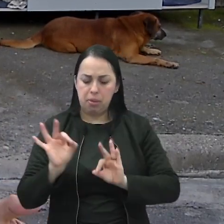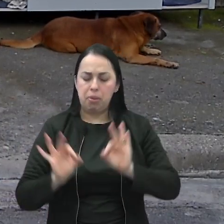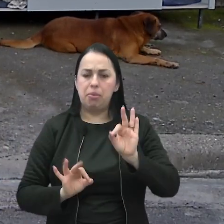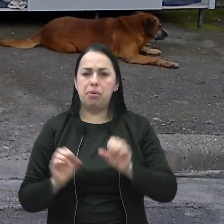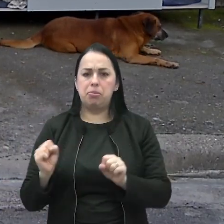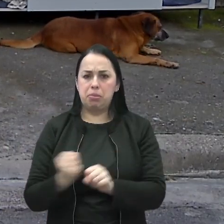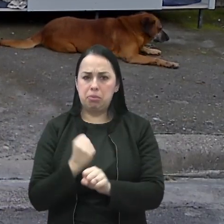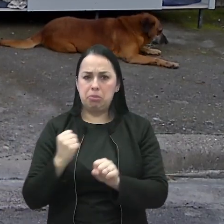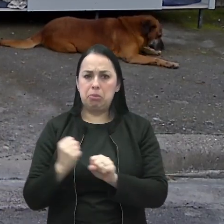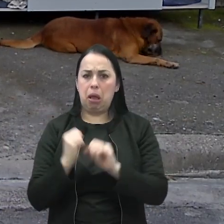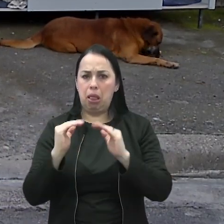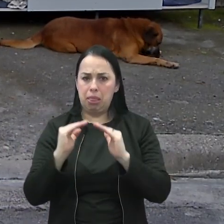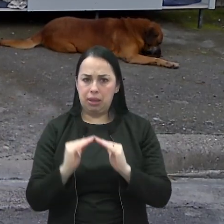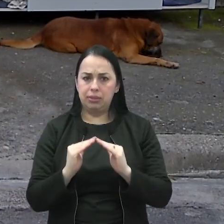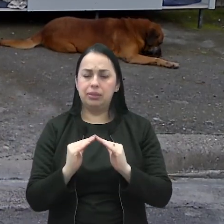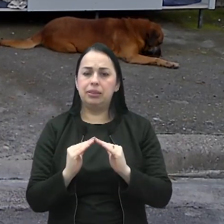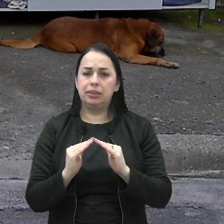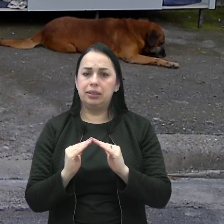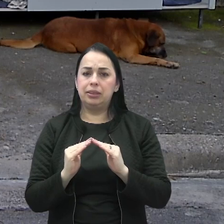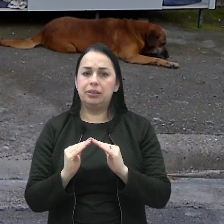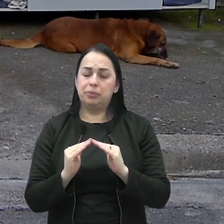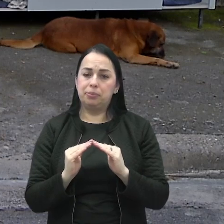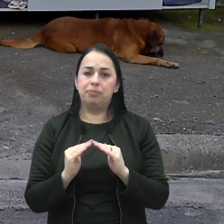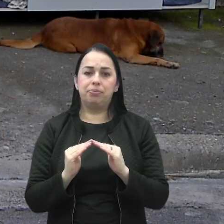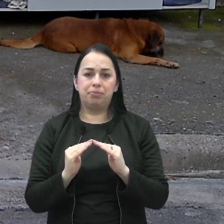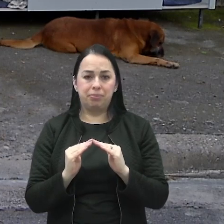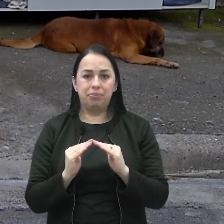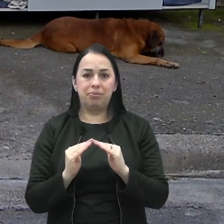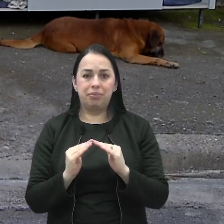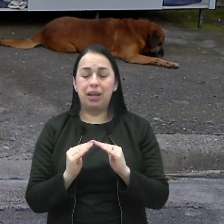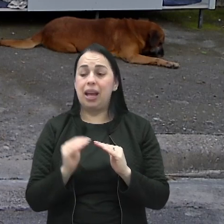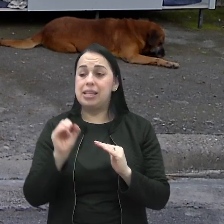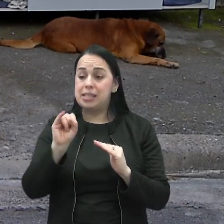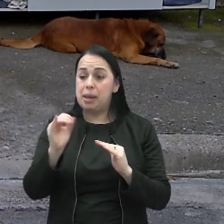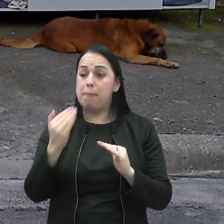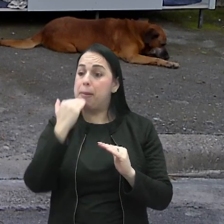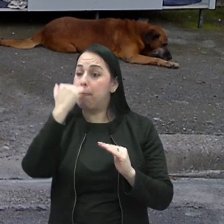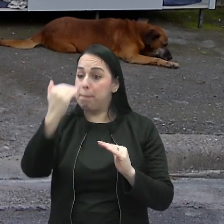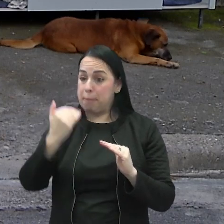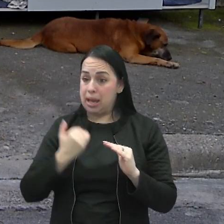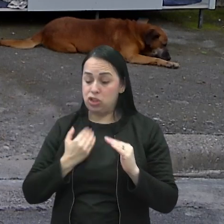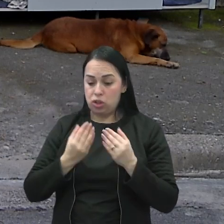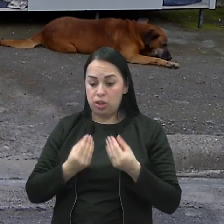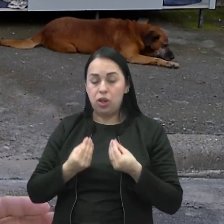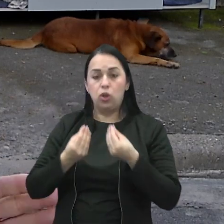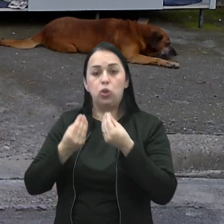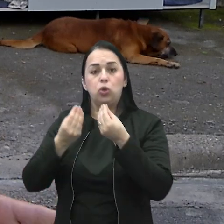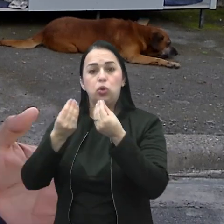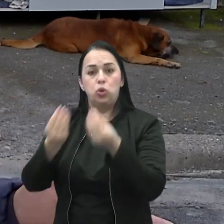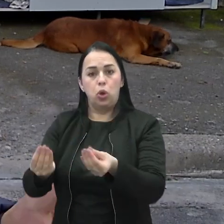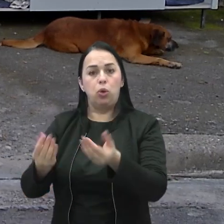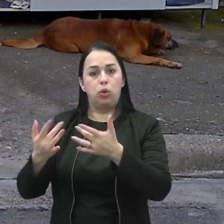gente nós fabricamos essa casinha e quando a comunidade pede essa casinha, a gente